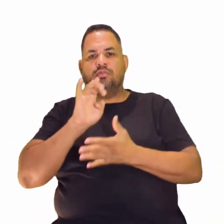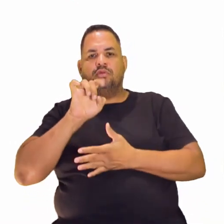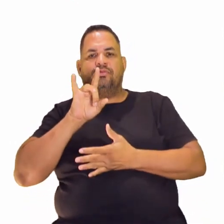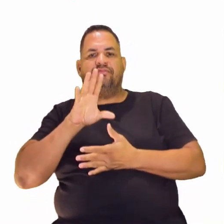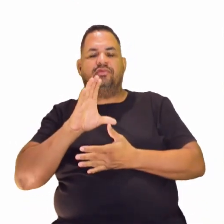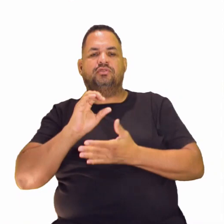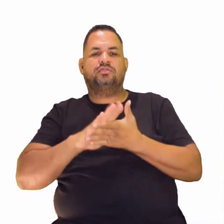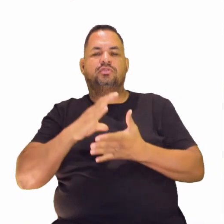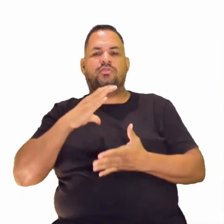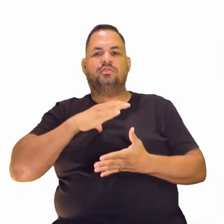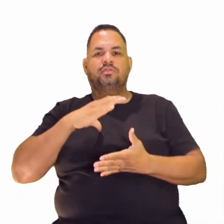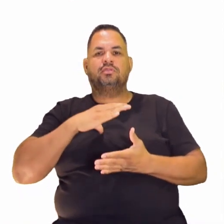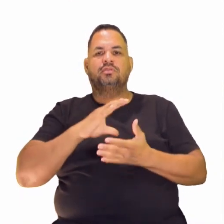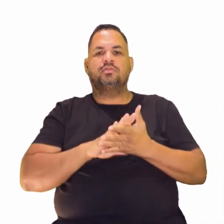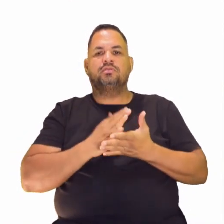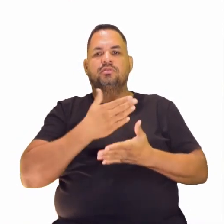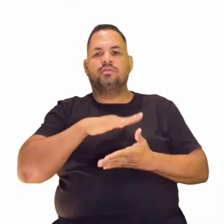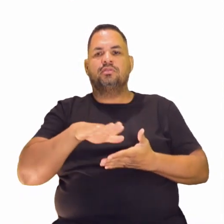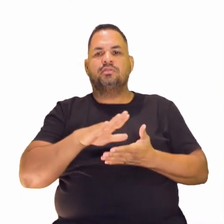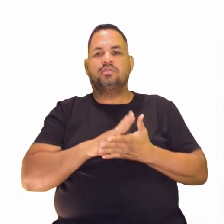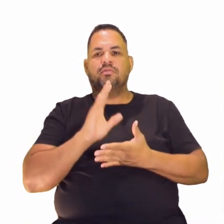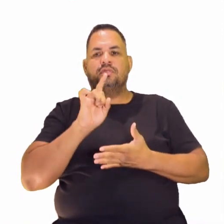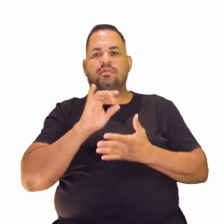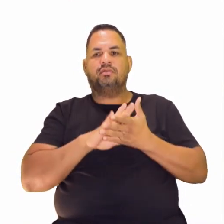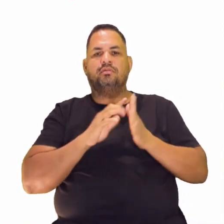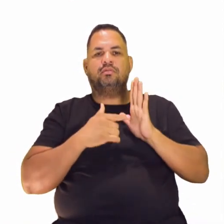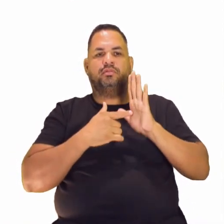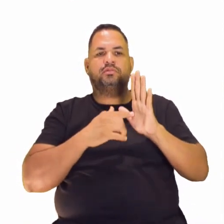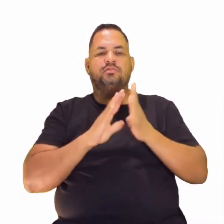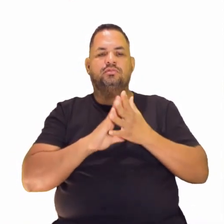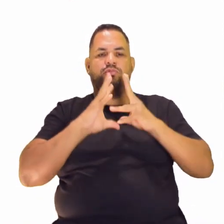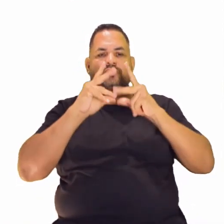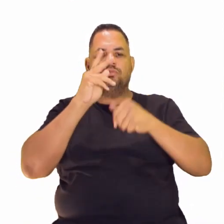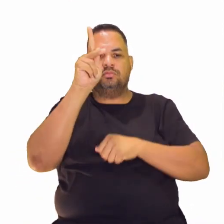retratam todo o país.